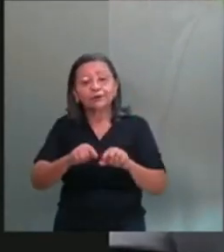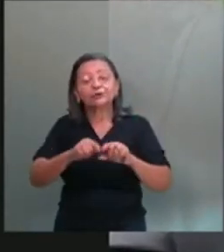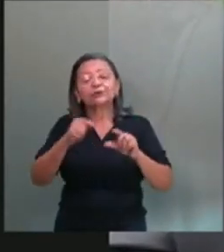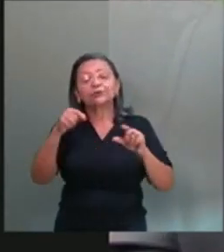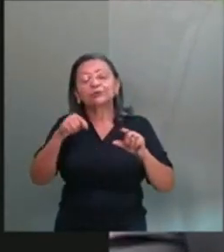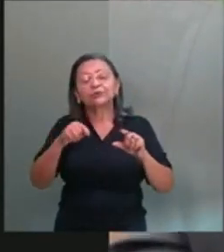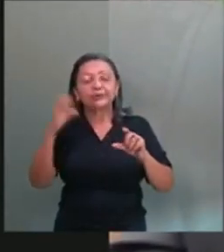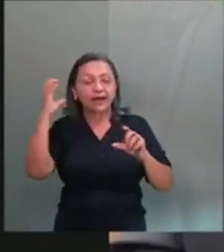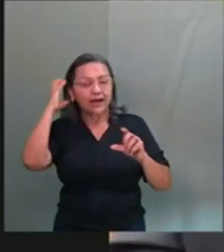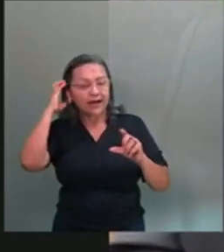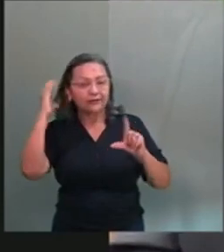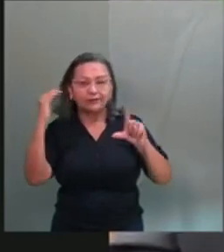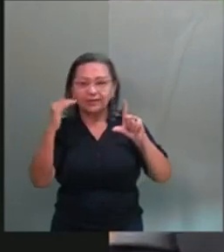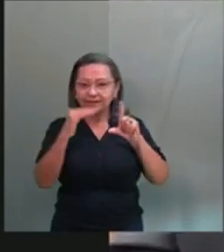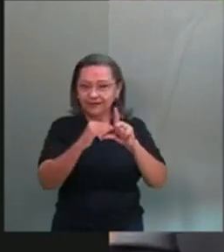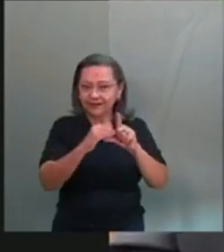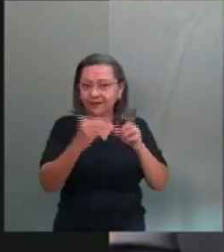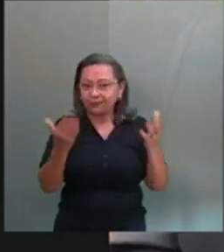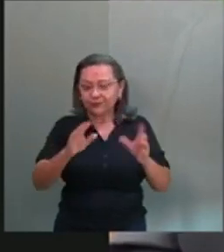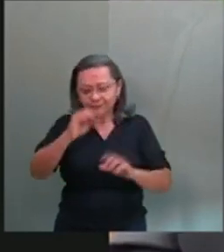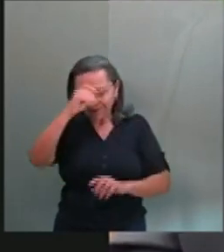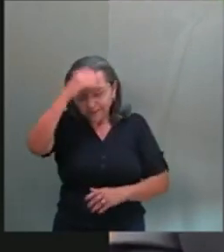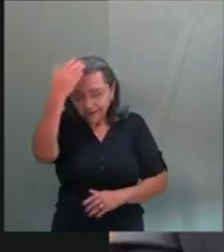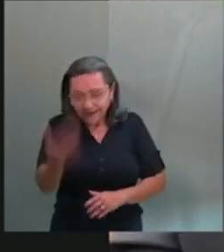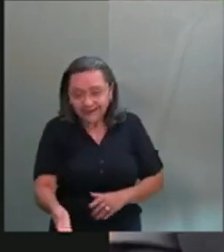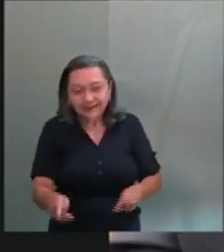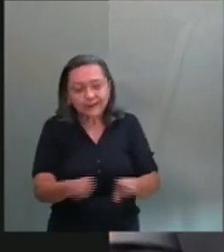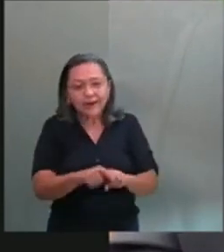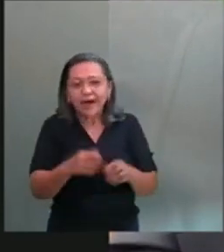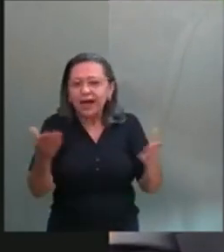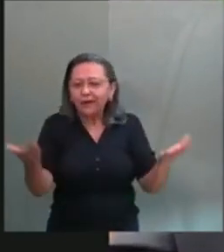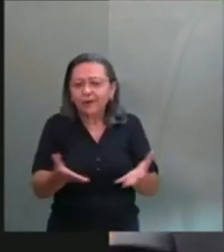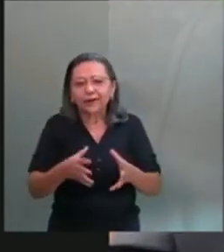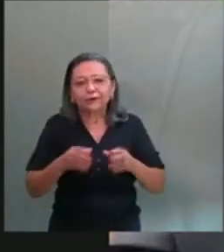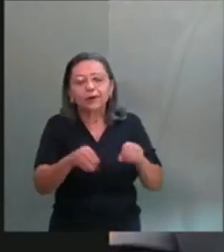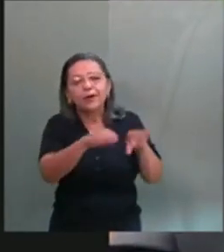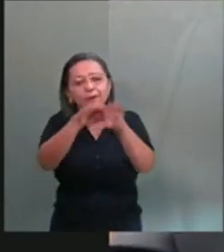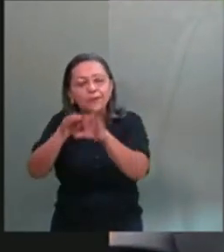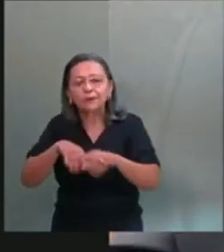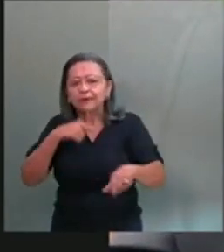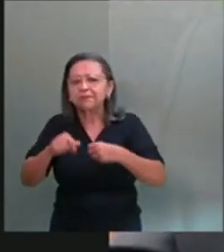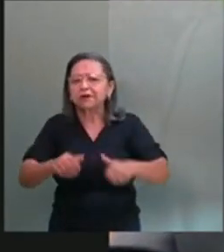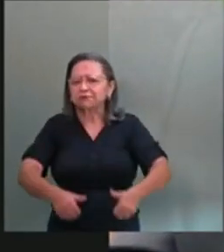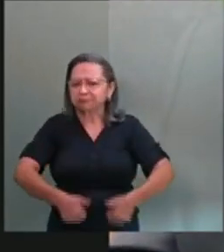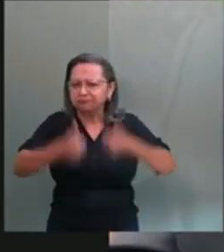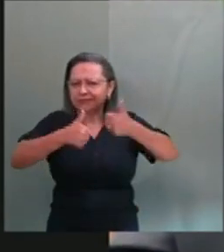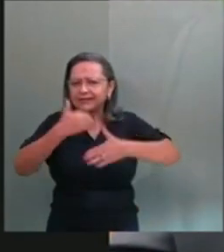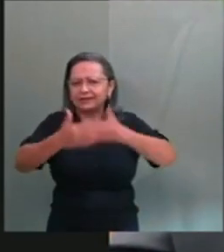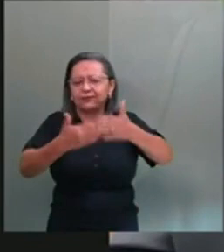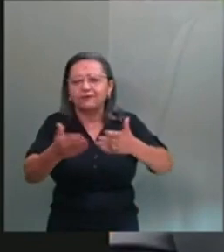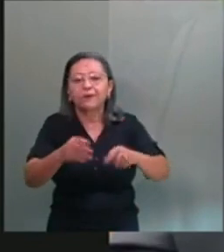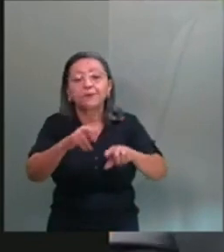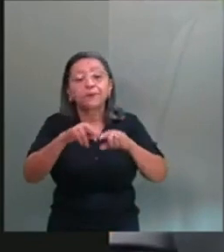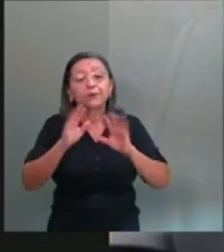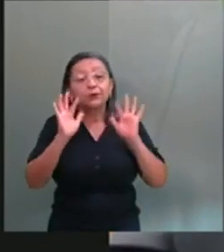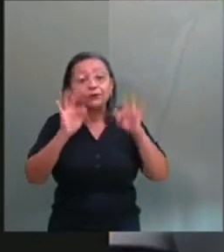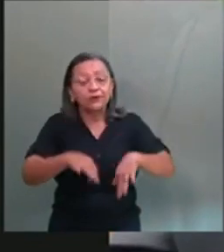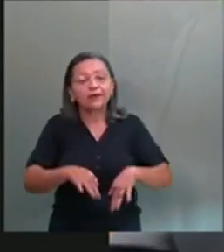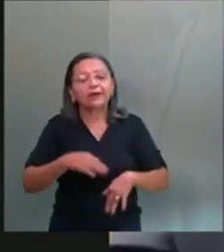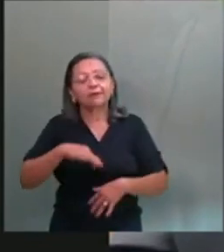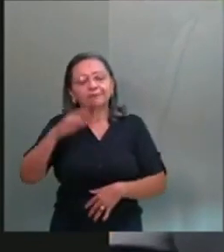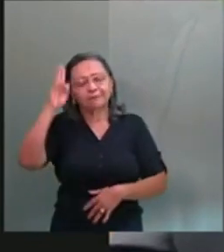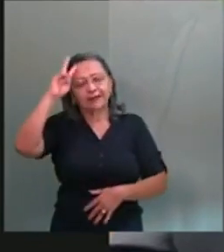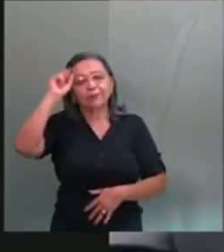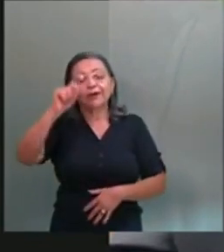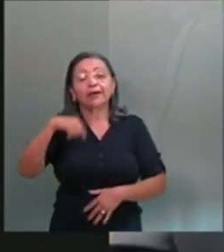aqui homenageados, naturalmente aos atuais, igualmente pelo trabalho eficiente que desempenham. Por fim, lembro que